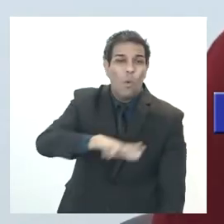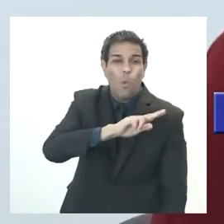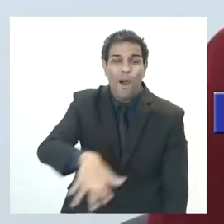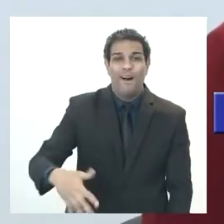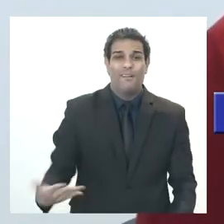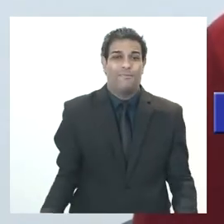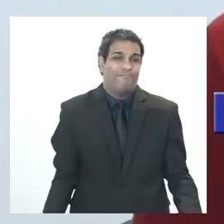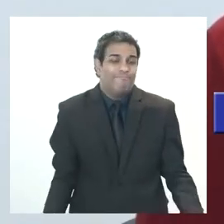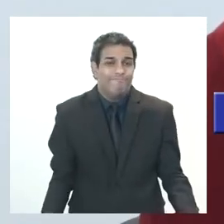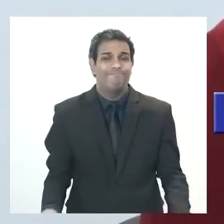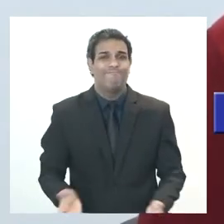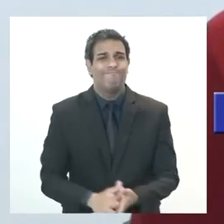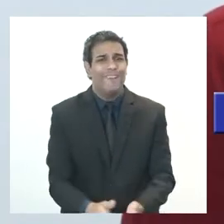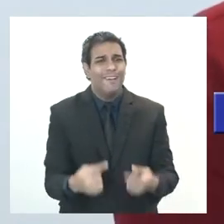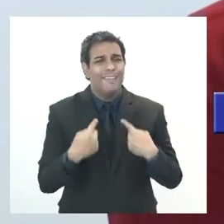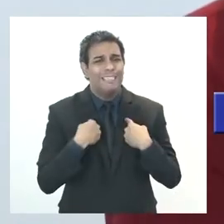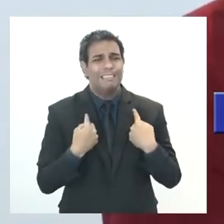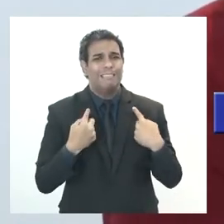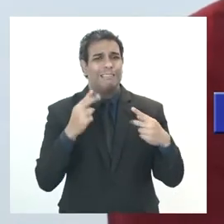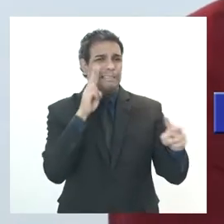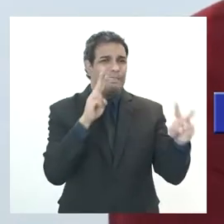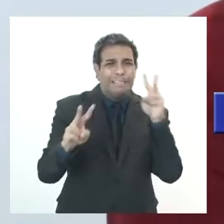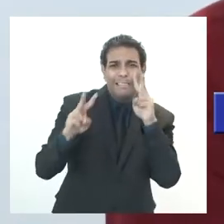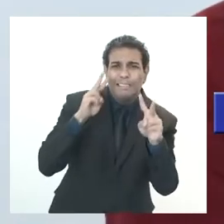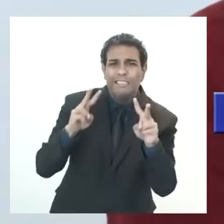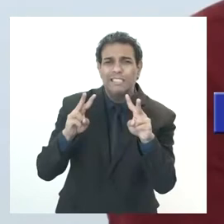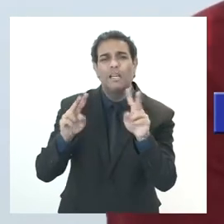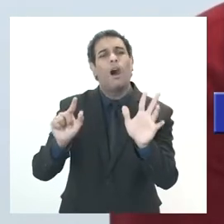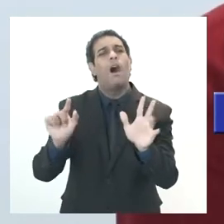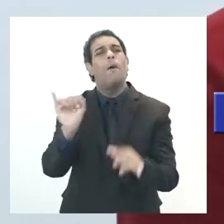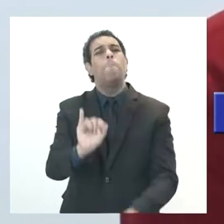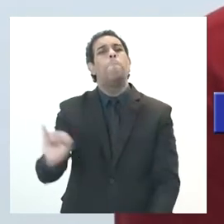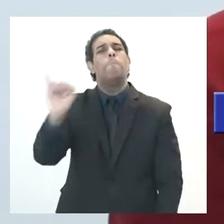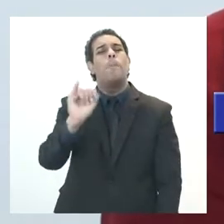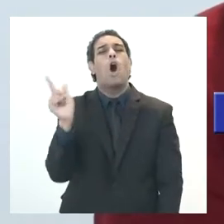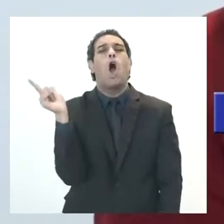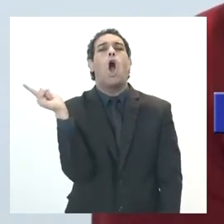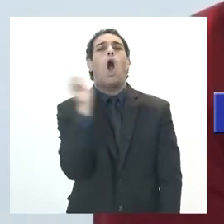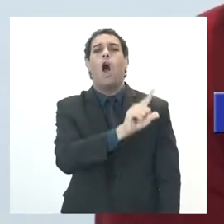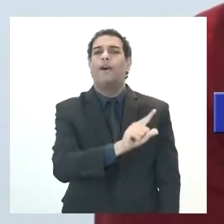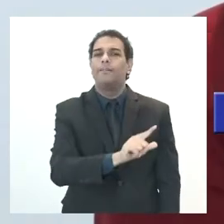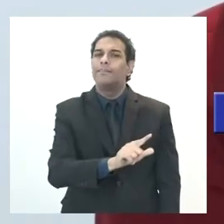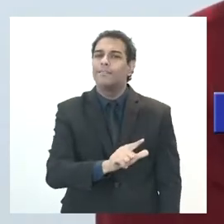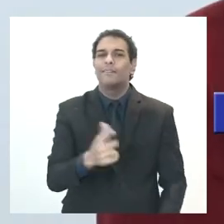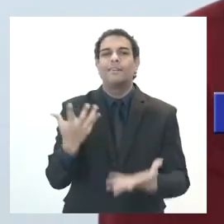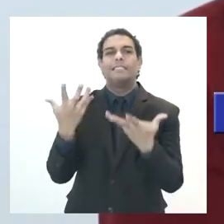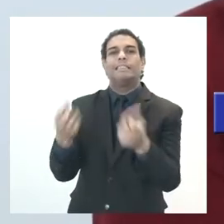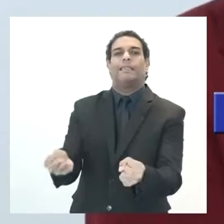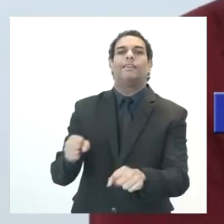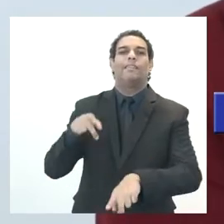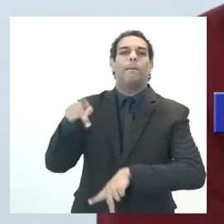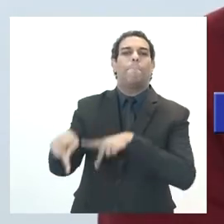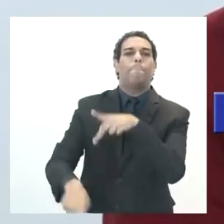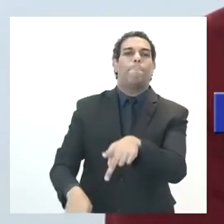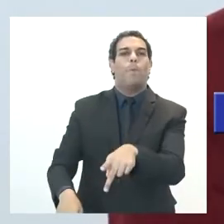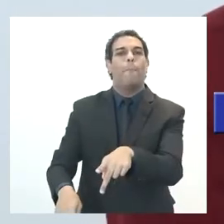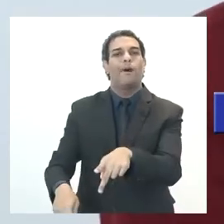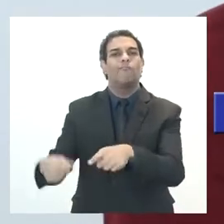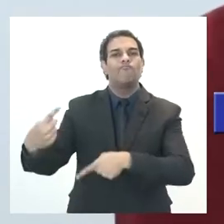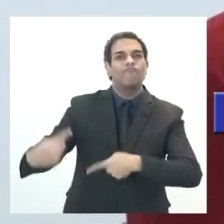então eu vejo que é muito importante a gente ganhar opinião pública não é importante a gente